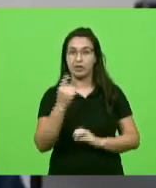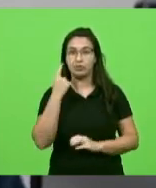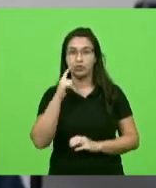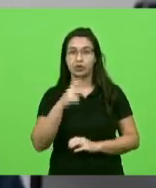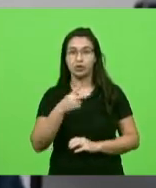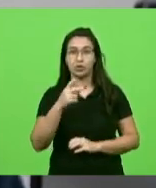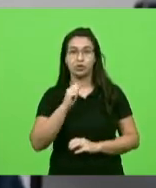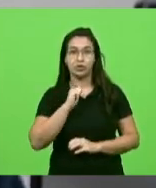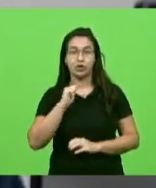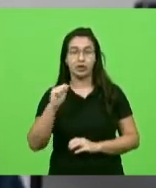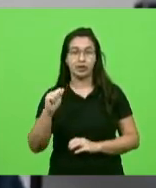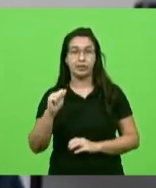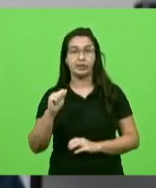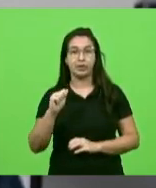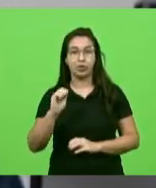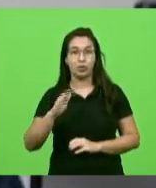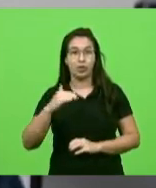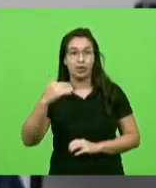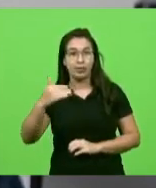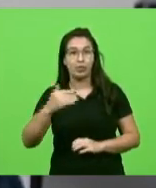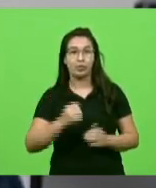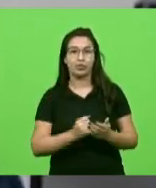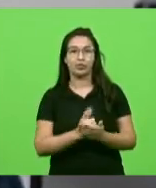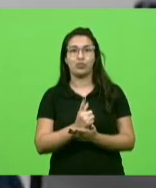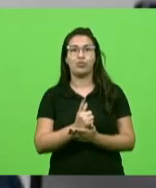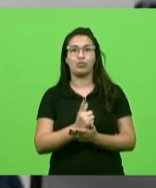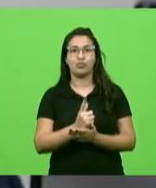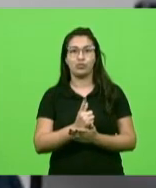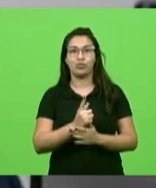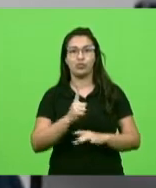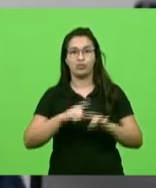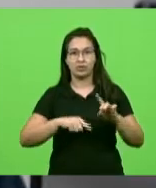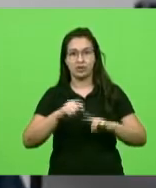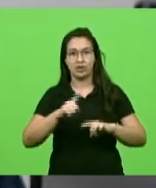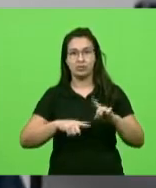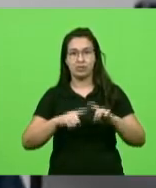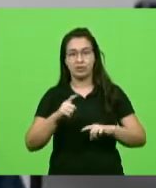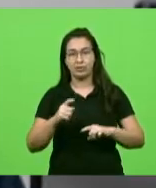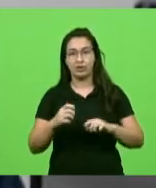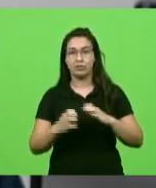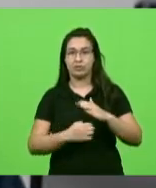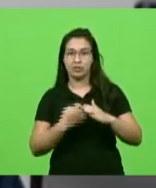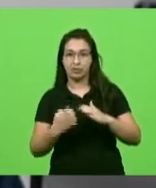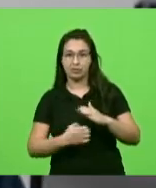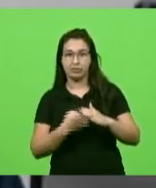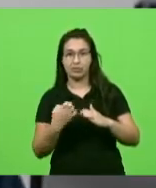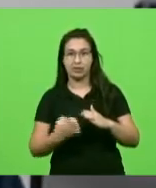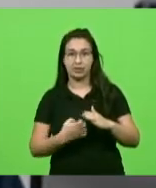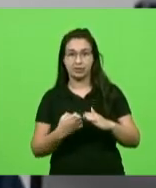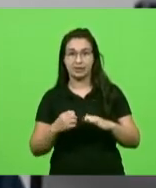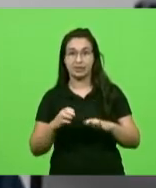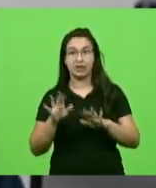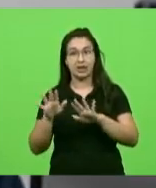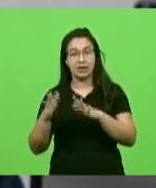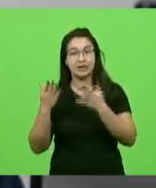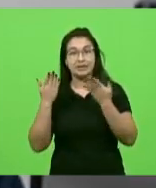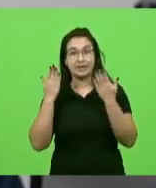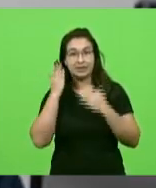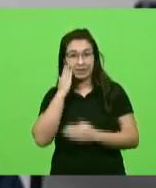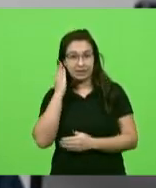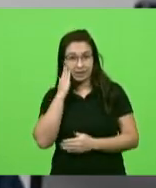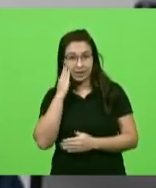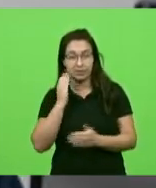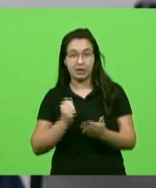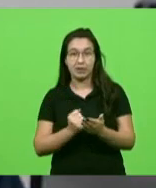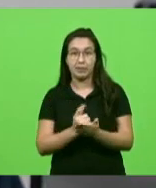em data posterior a aquisição dos respiradores Não da empresa antigamente O que leva a crer que mesmo sabendo dos riscos de uma